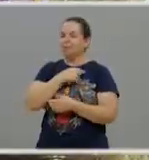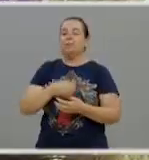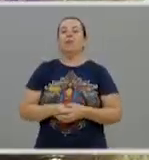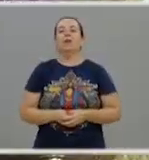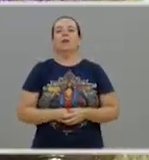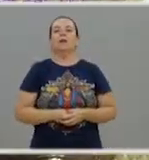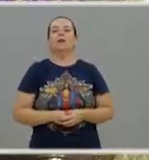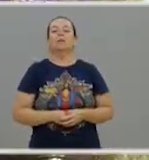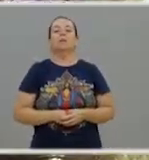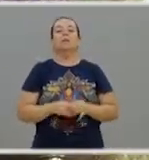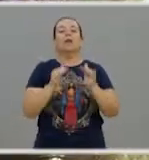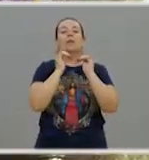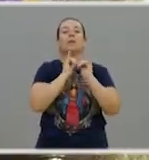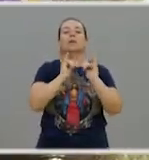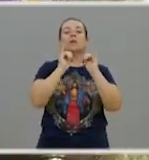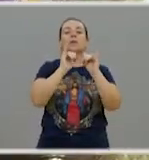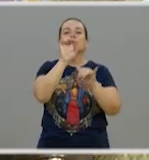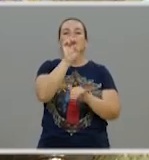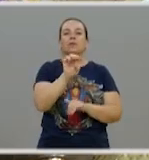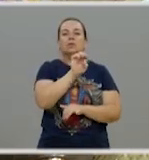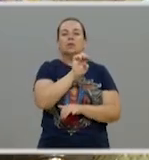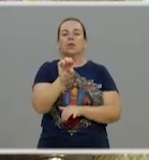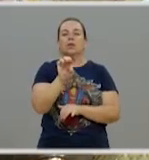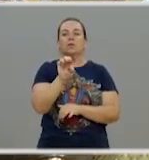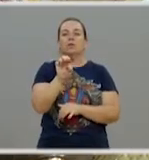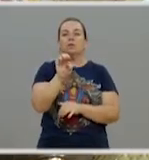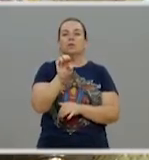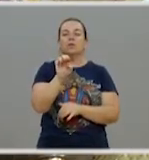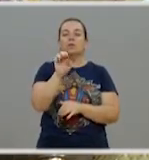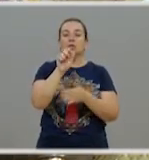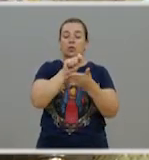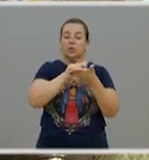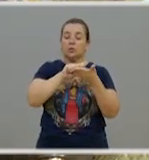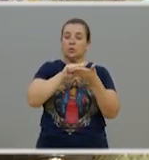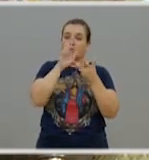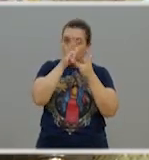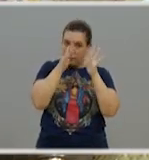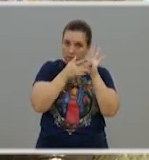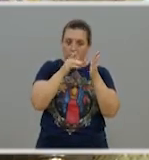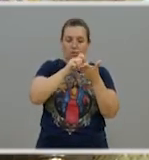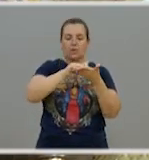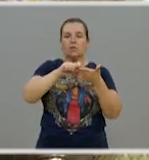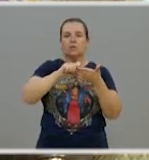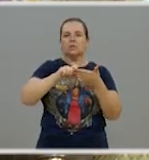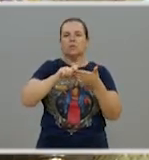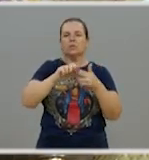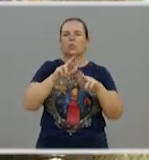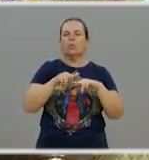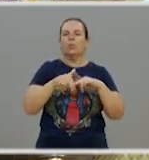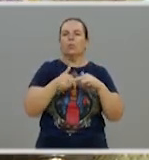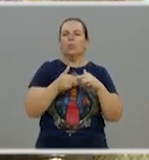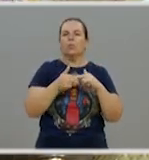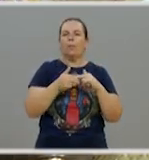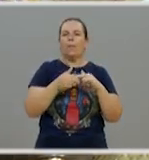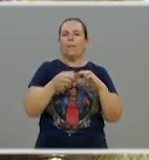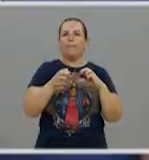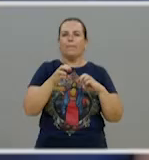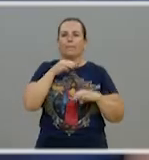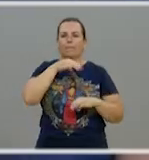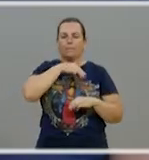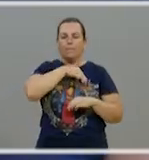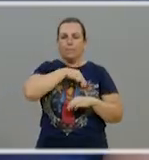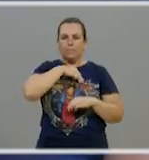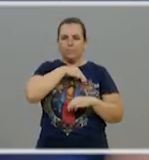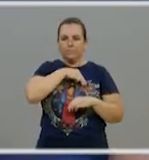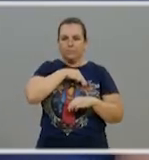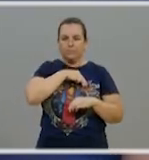nós. Proclamação do Evangelho de Jesus Cristo, segundo Mateus.